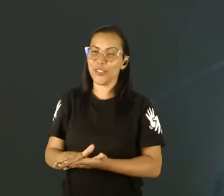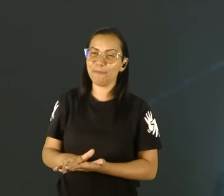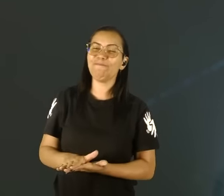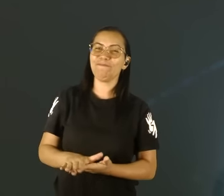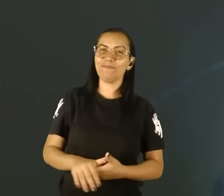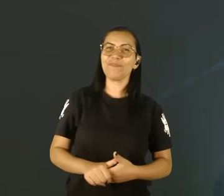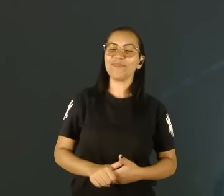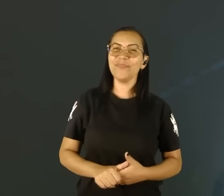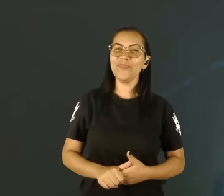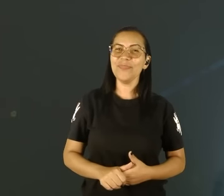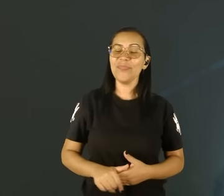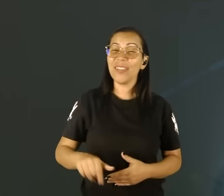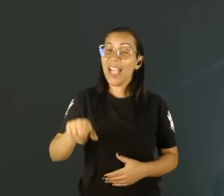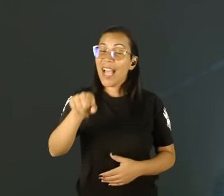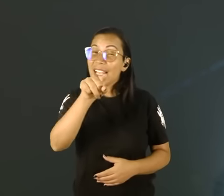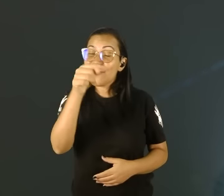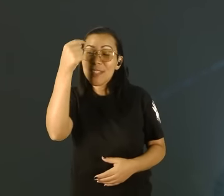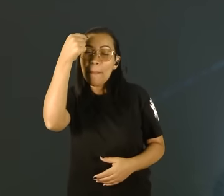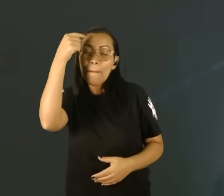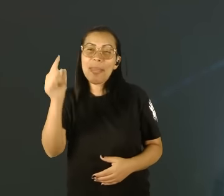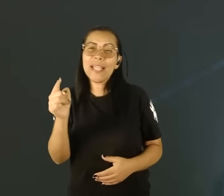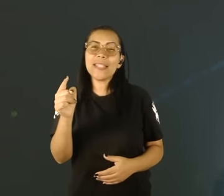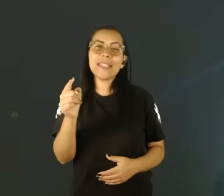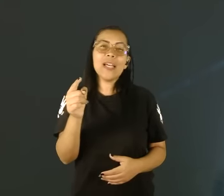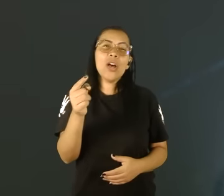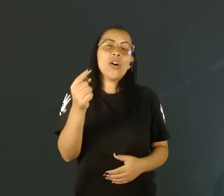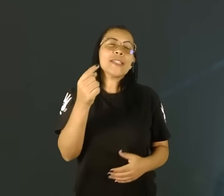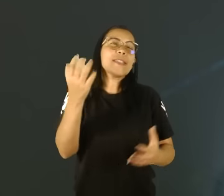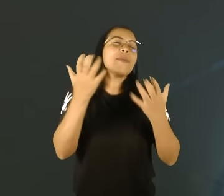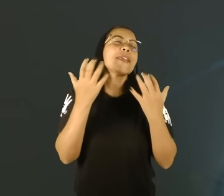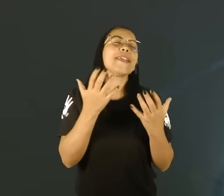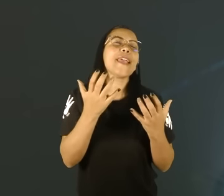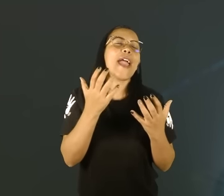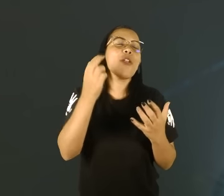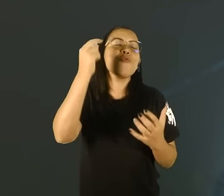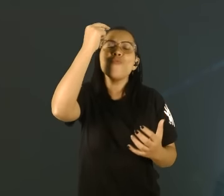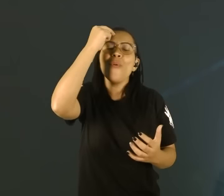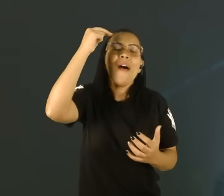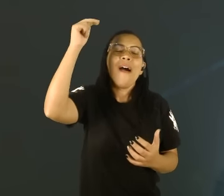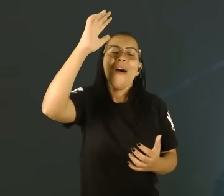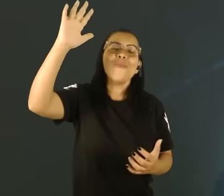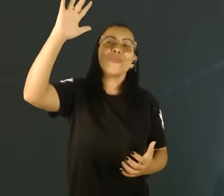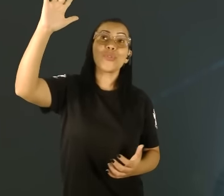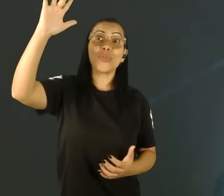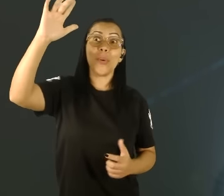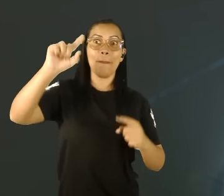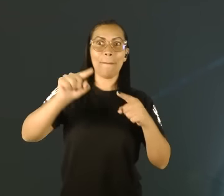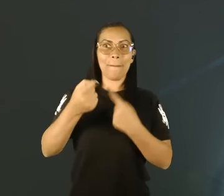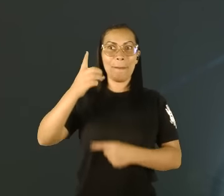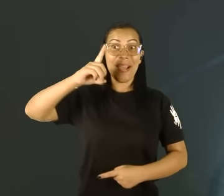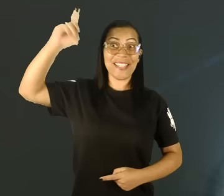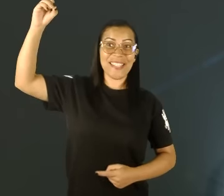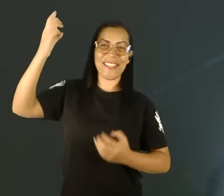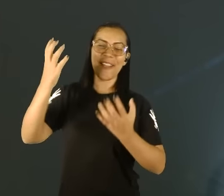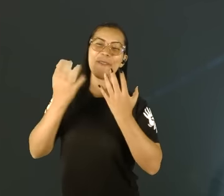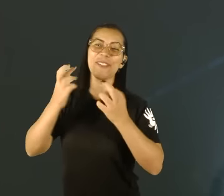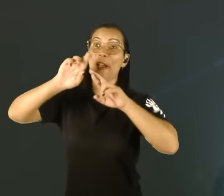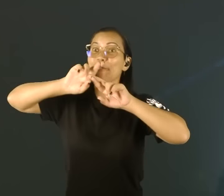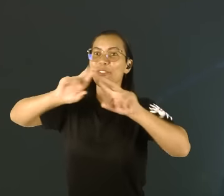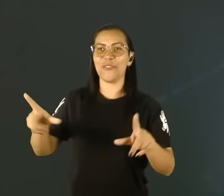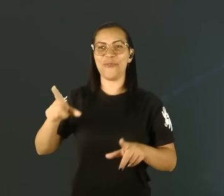projeto que Deus tem para você vai se parecer com o que você tem em mente. Por isso você tem que estar aberto. Só que o